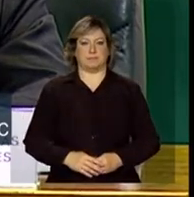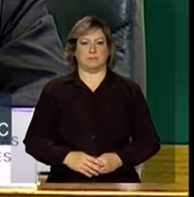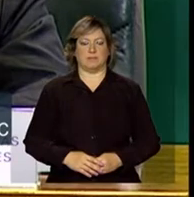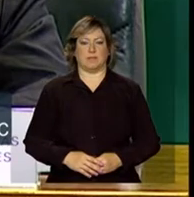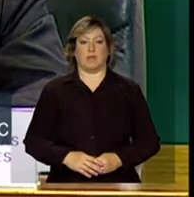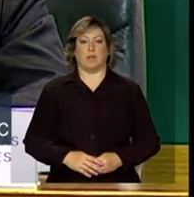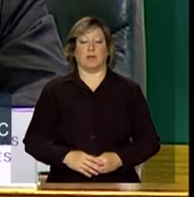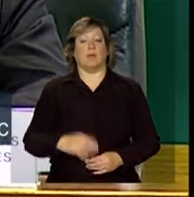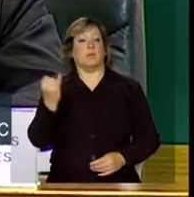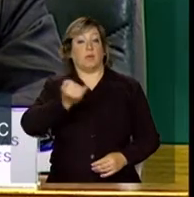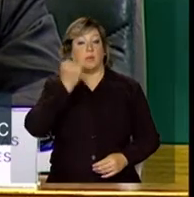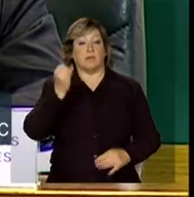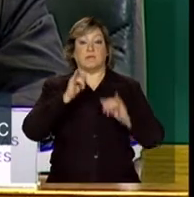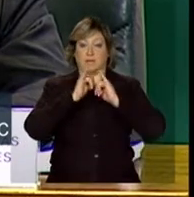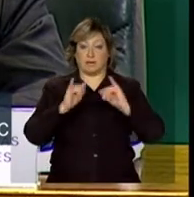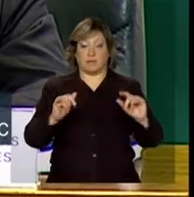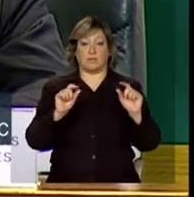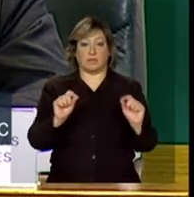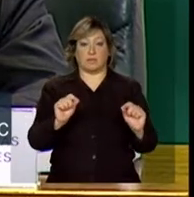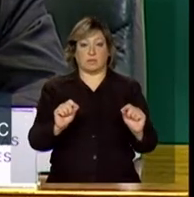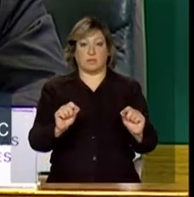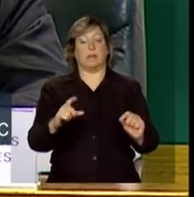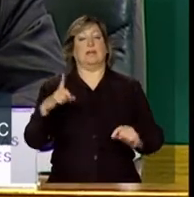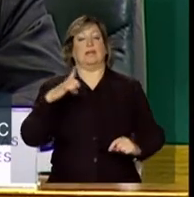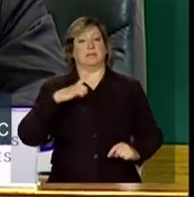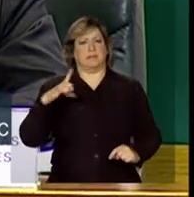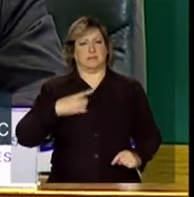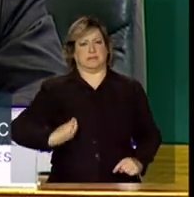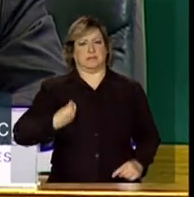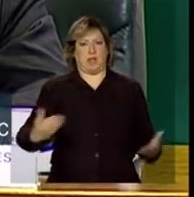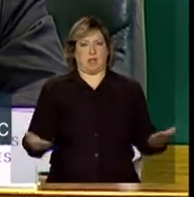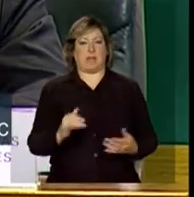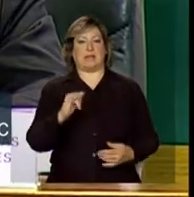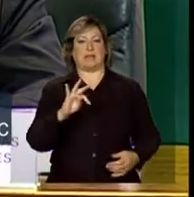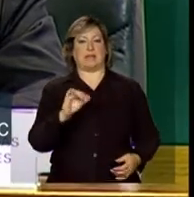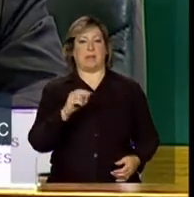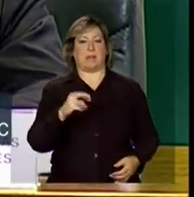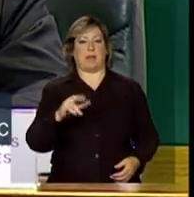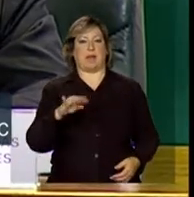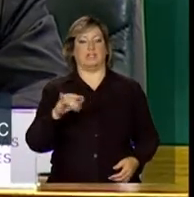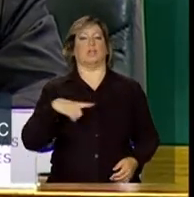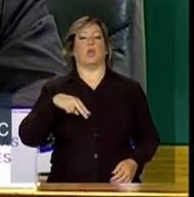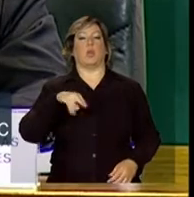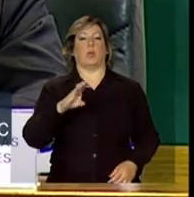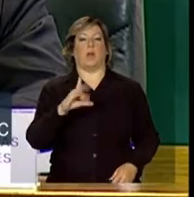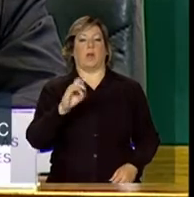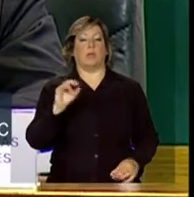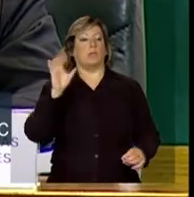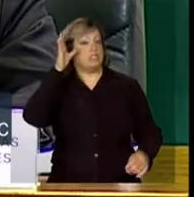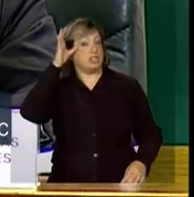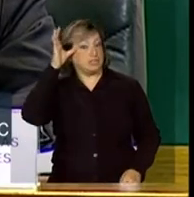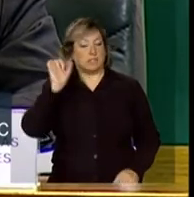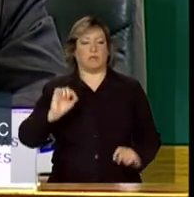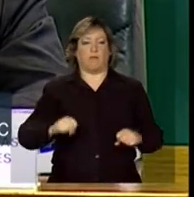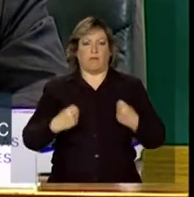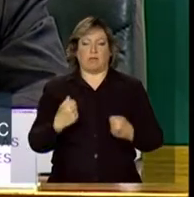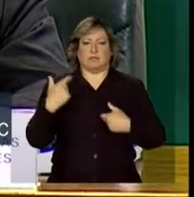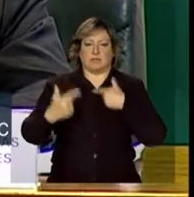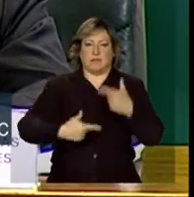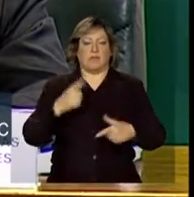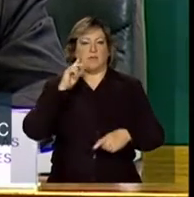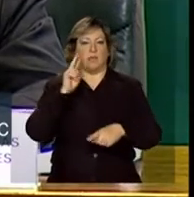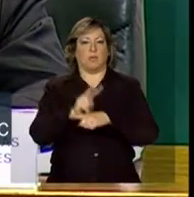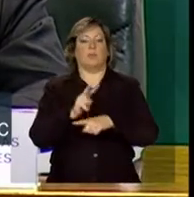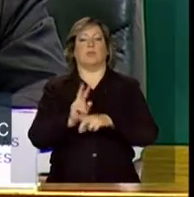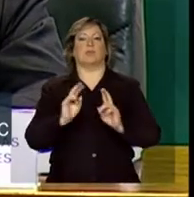cumprimensionar ainda que se encontra plenamente operativo no Itamarati o núcleo China Força Tarefa voltada para o